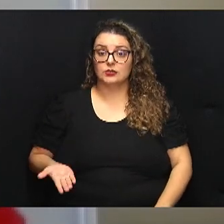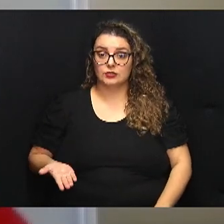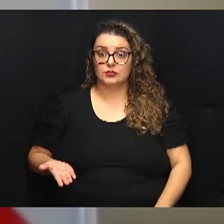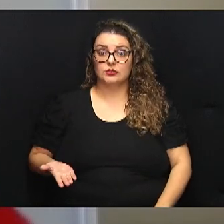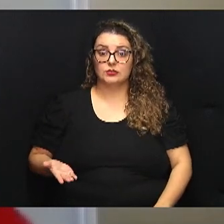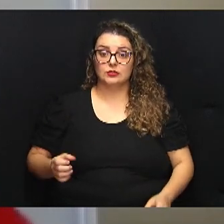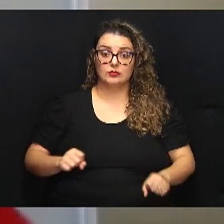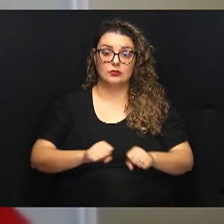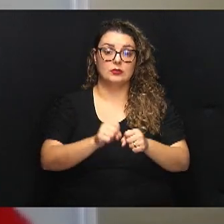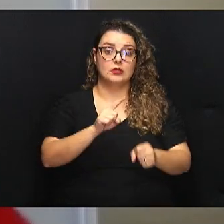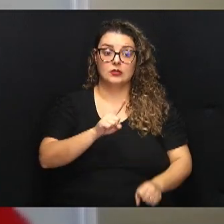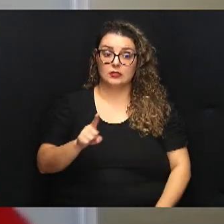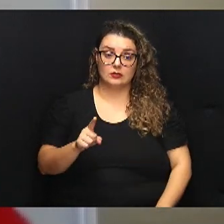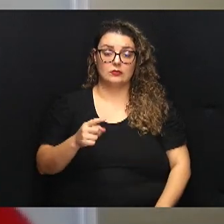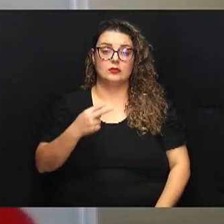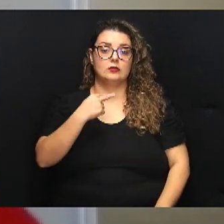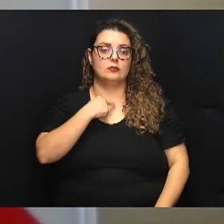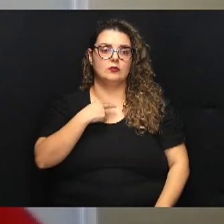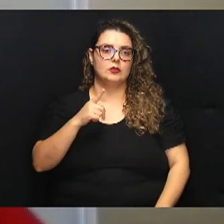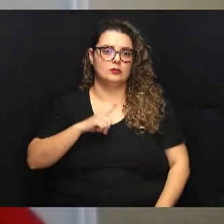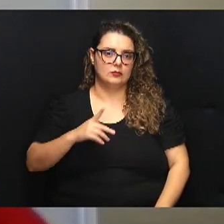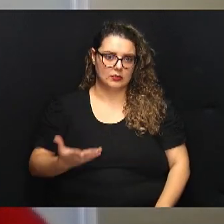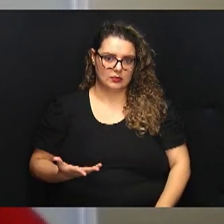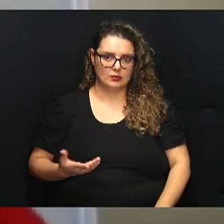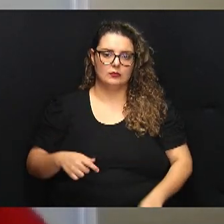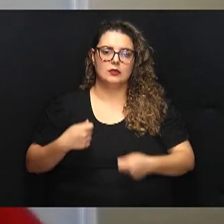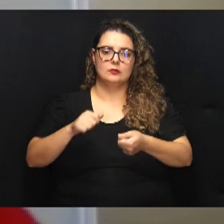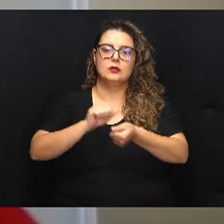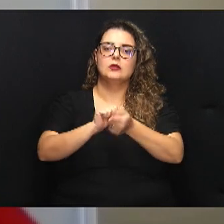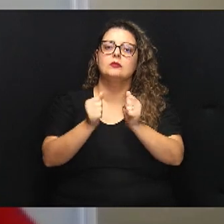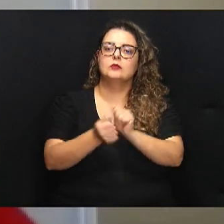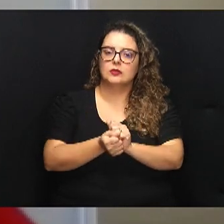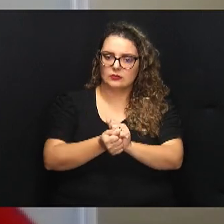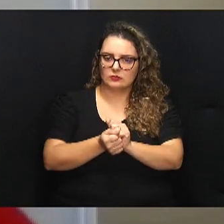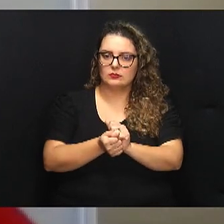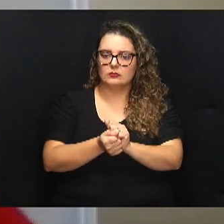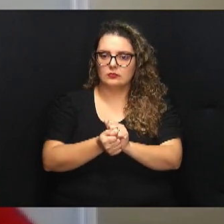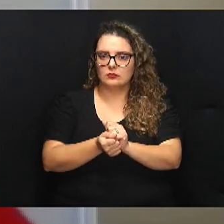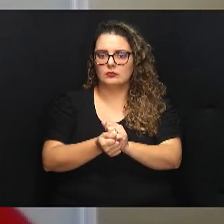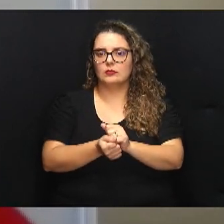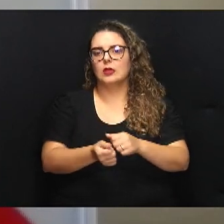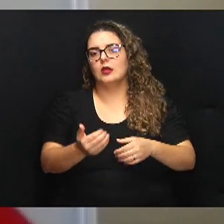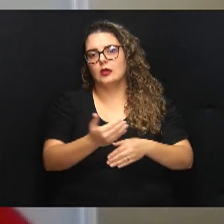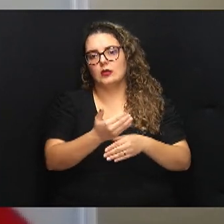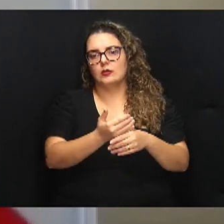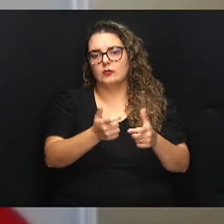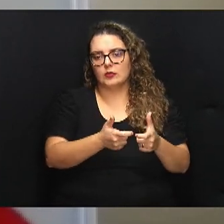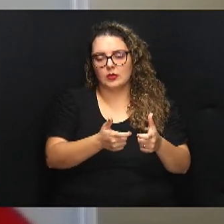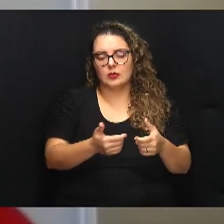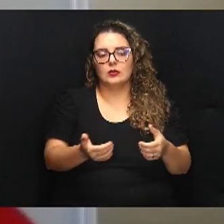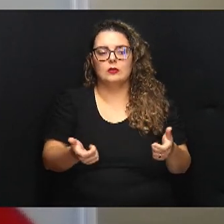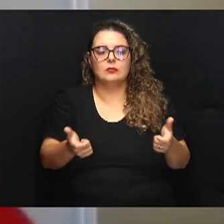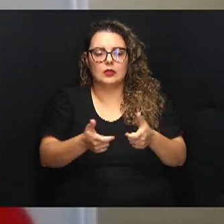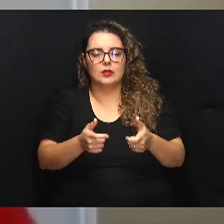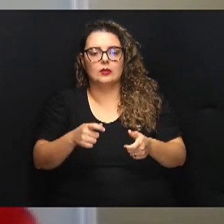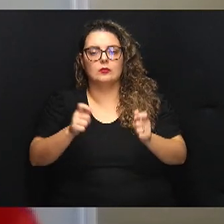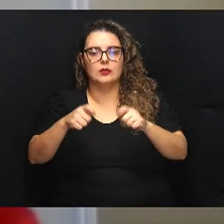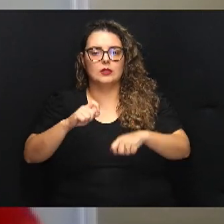derrubada. Não que ela não possa existir, mas ela precisa ser ajustada a empreendimentos de pequeno porte, pequeno potencial poluidor.